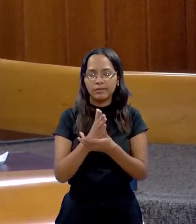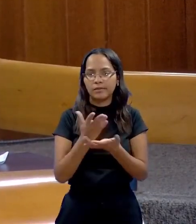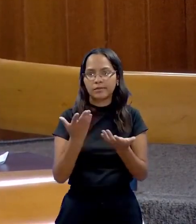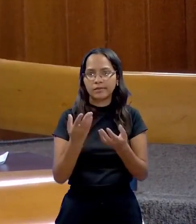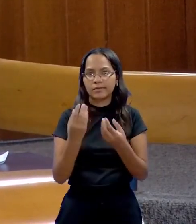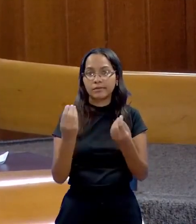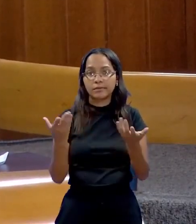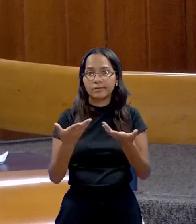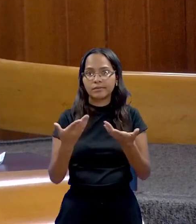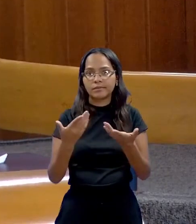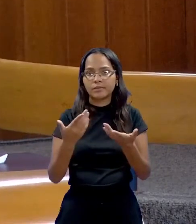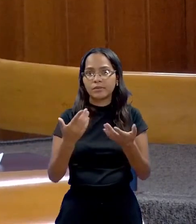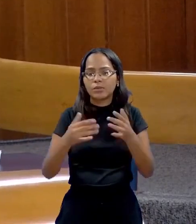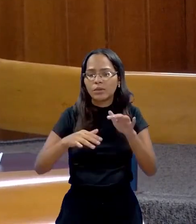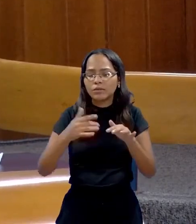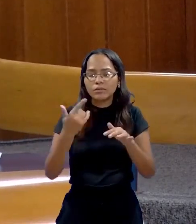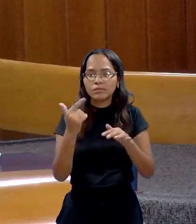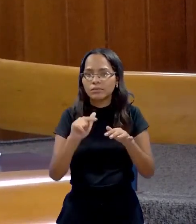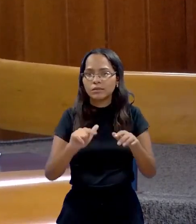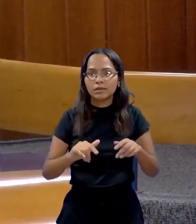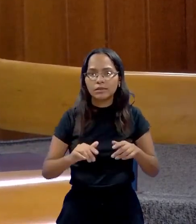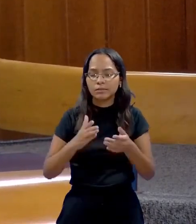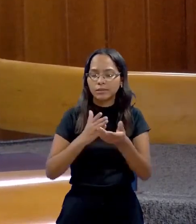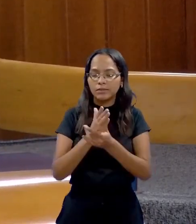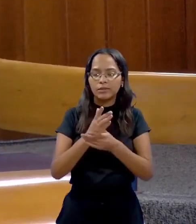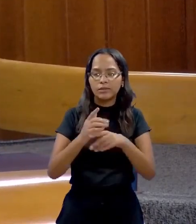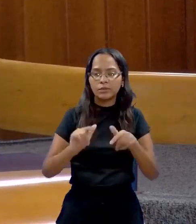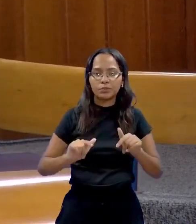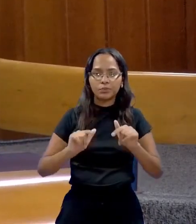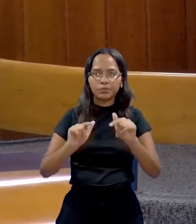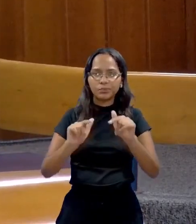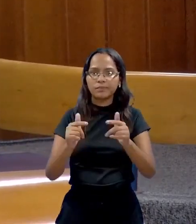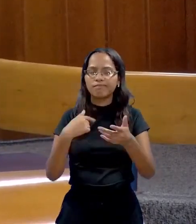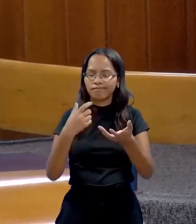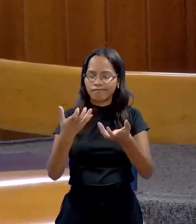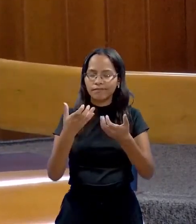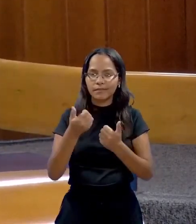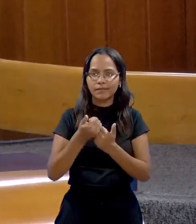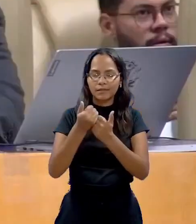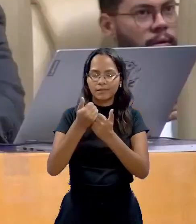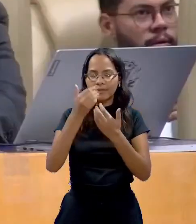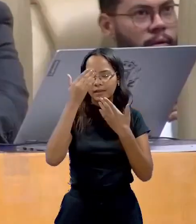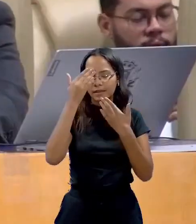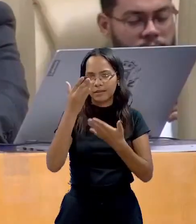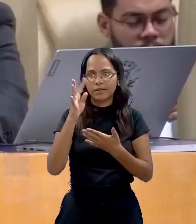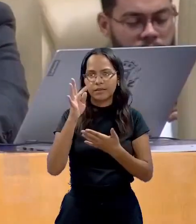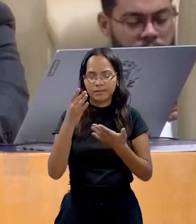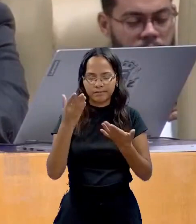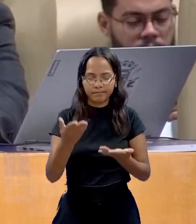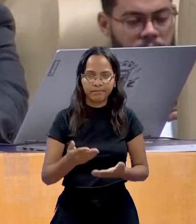títulos de cidadania. Então, de forma que eu quero contar com o apoio de todos vocês e muito obrigado.